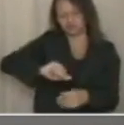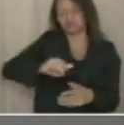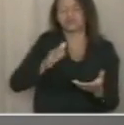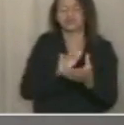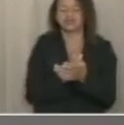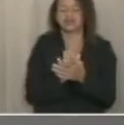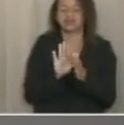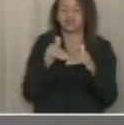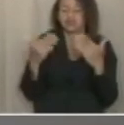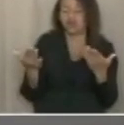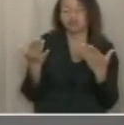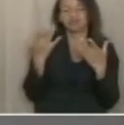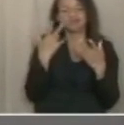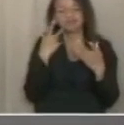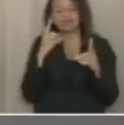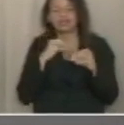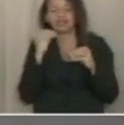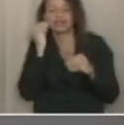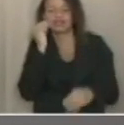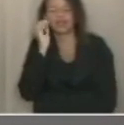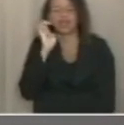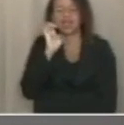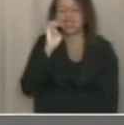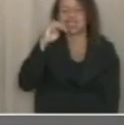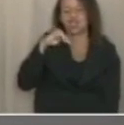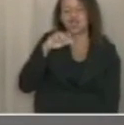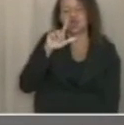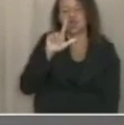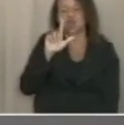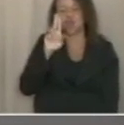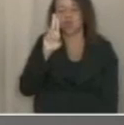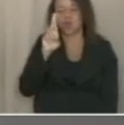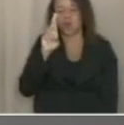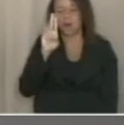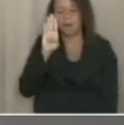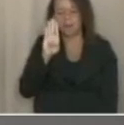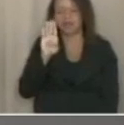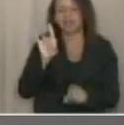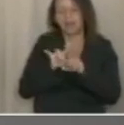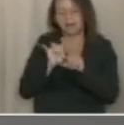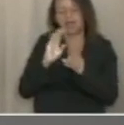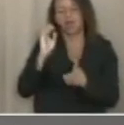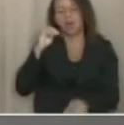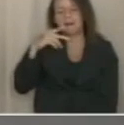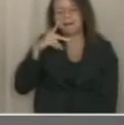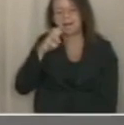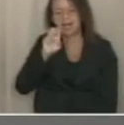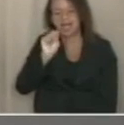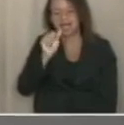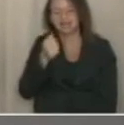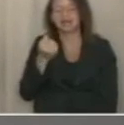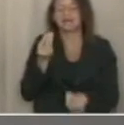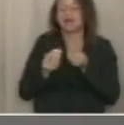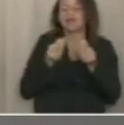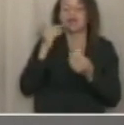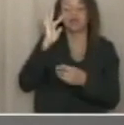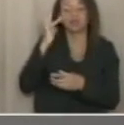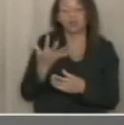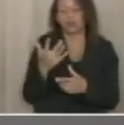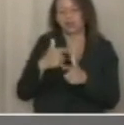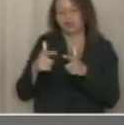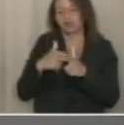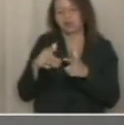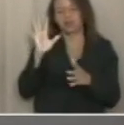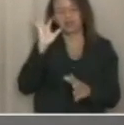isto vamos procurar aí loop para Sanear e a Compesa para resolver este problema visto que os órgãos estão